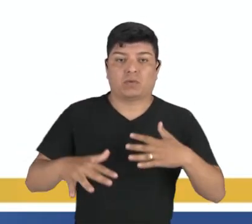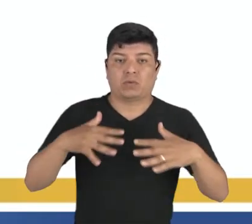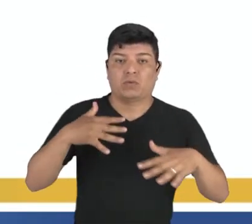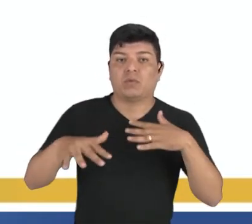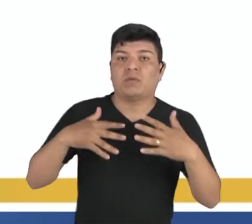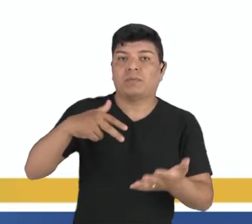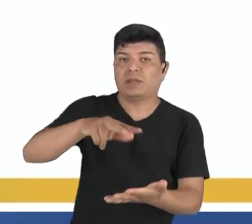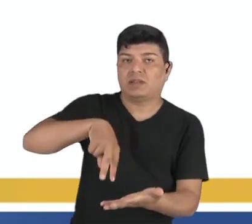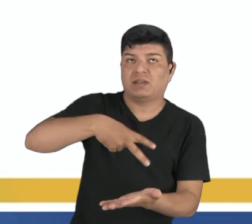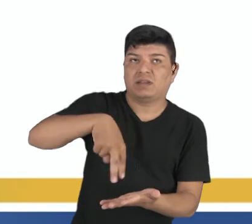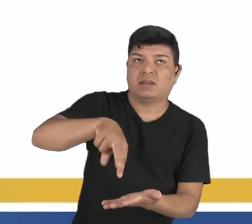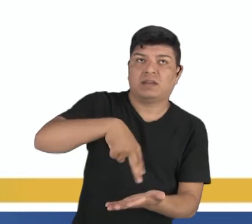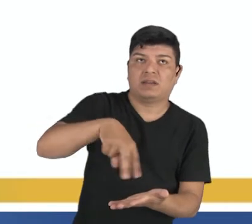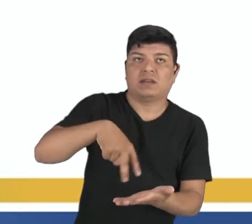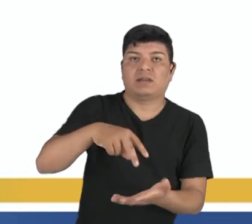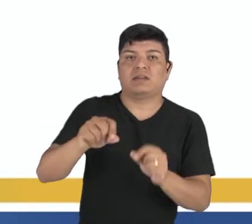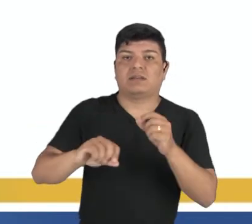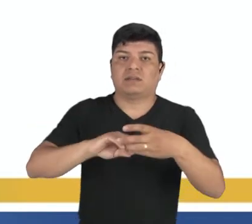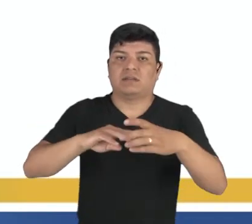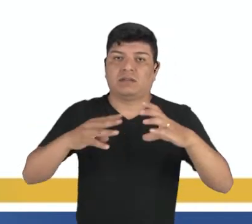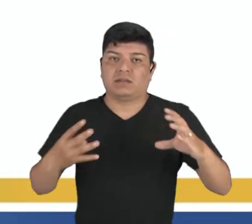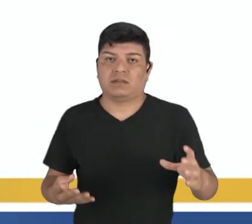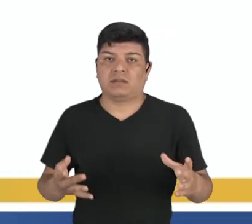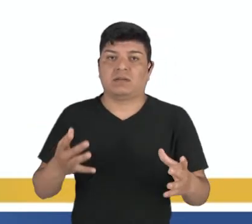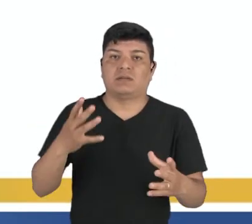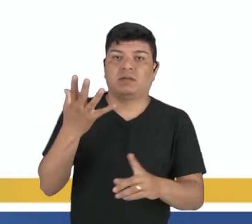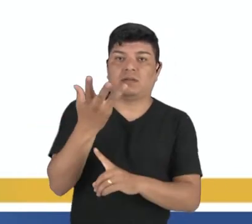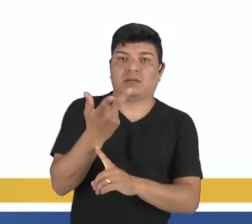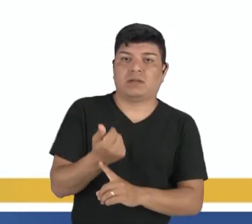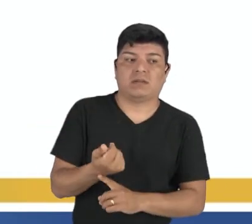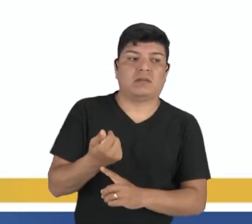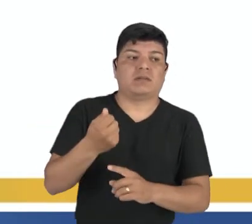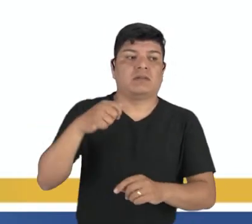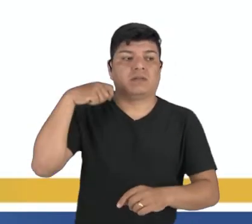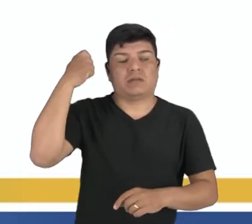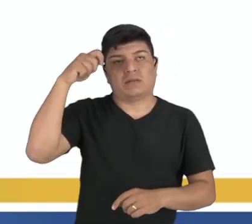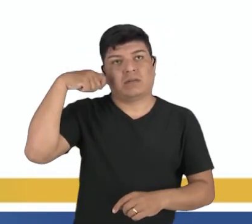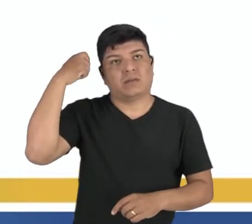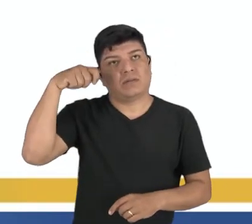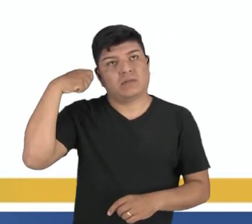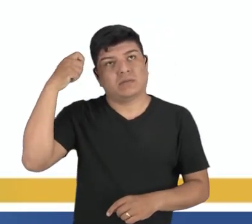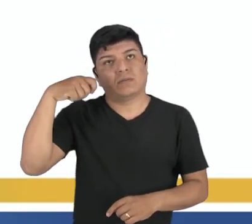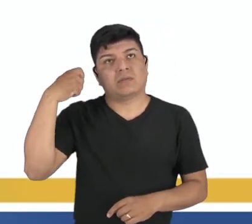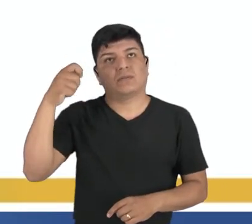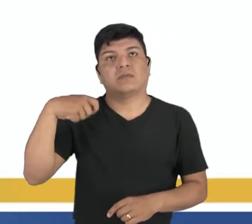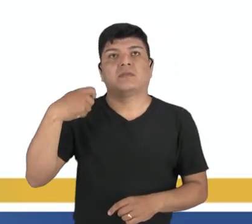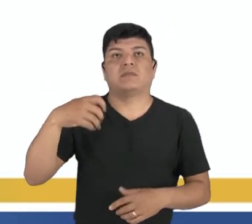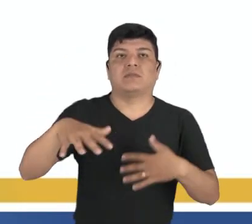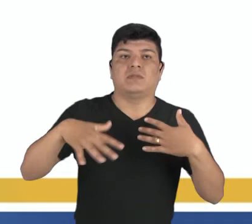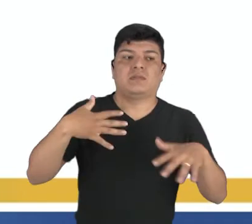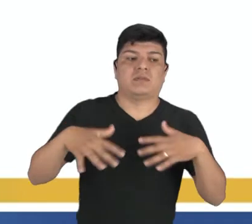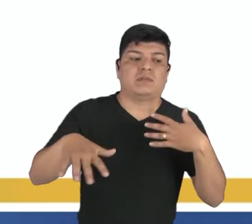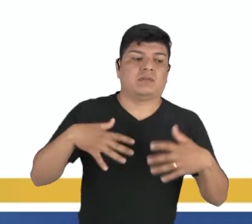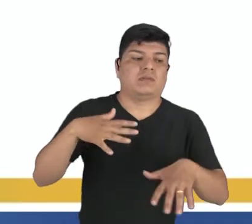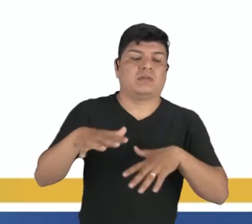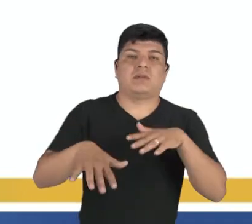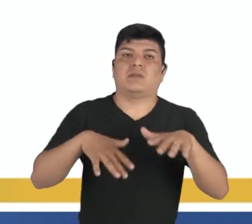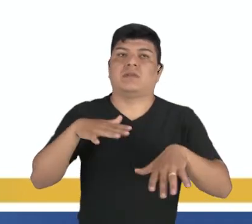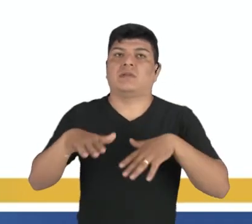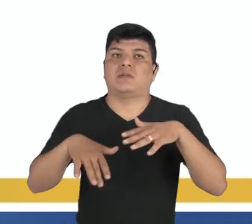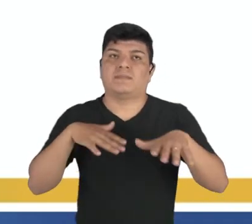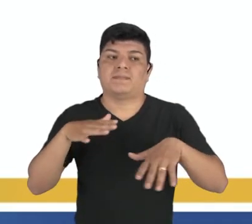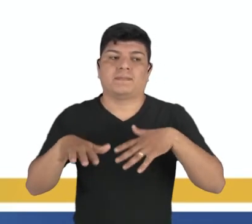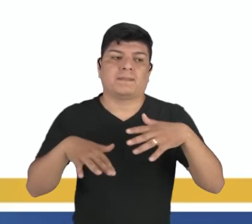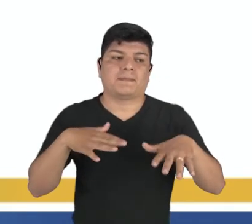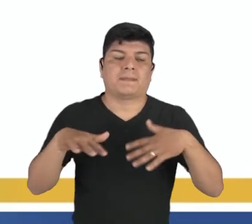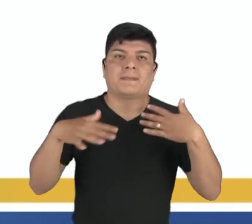das danças são de caráter artísticos, compassos, movimentos e balanços com inspiração na